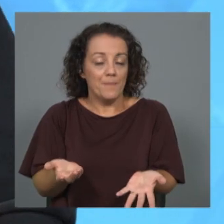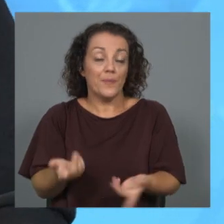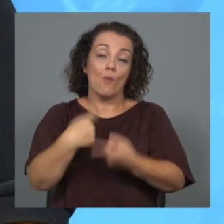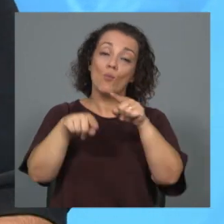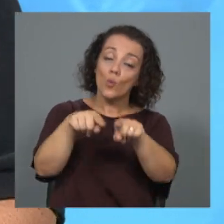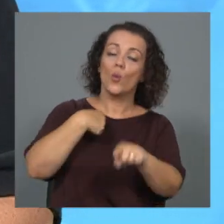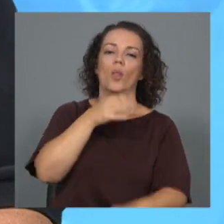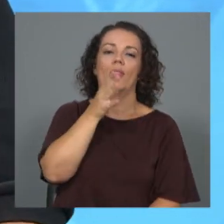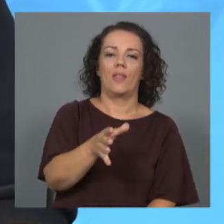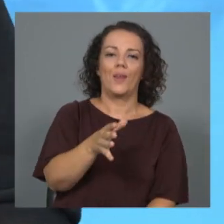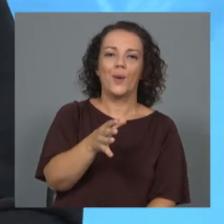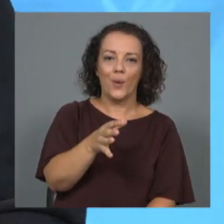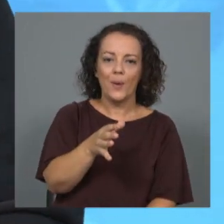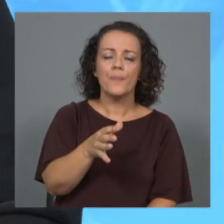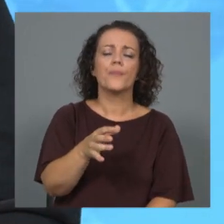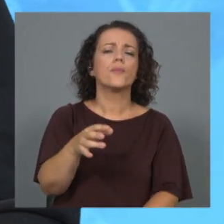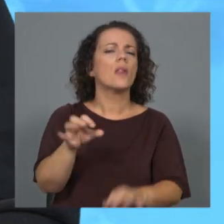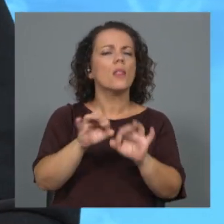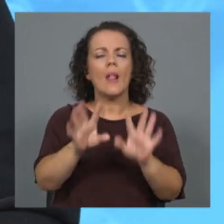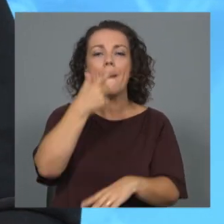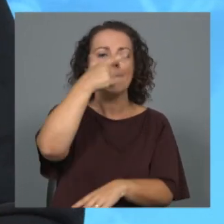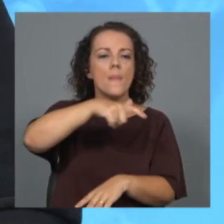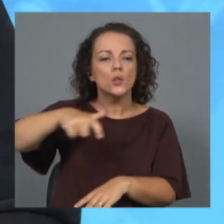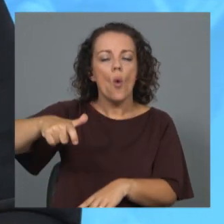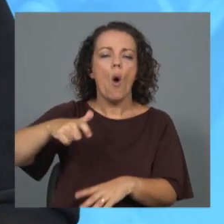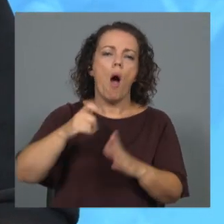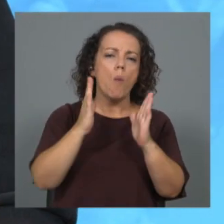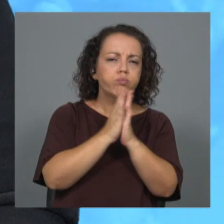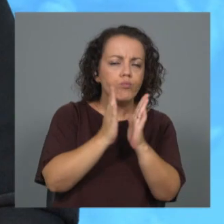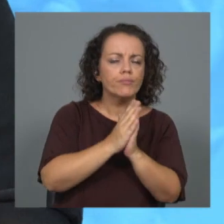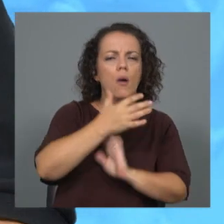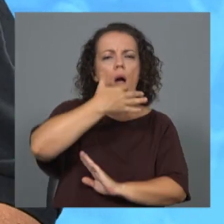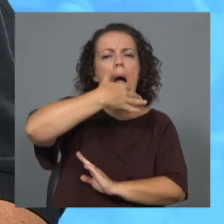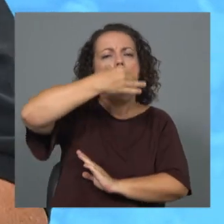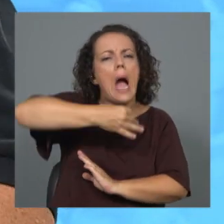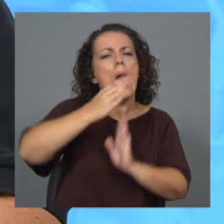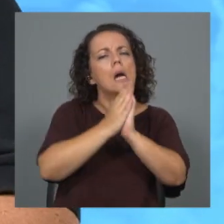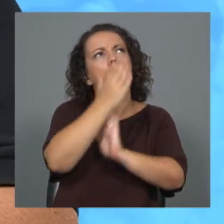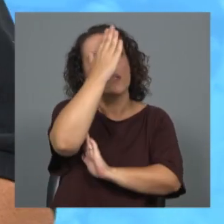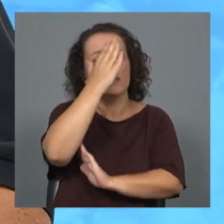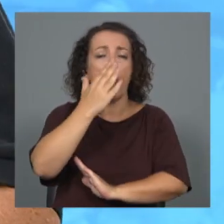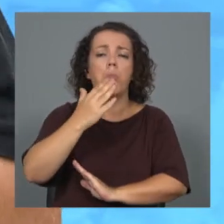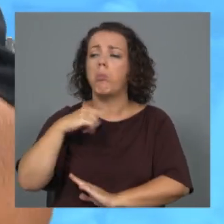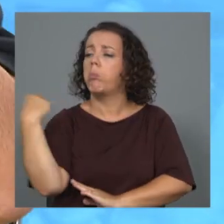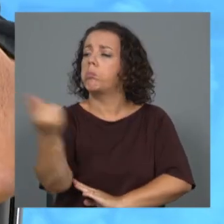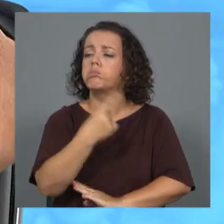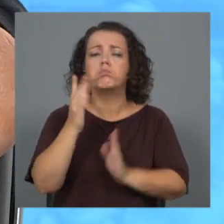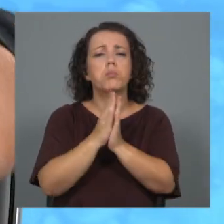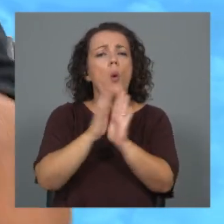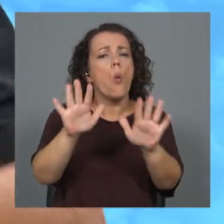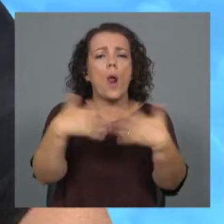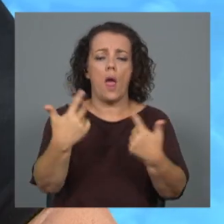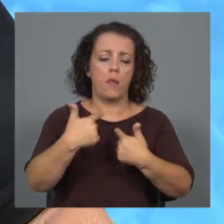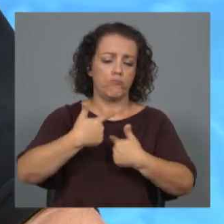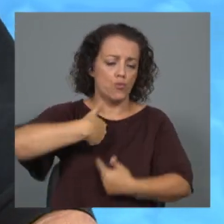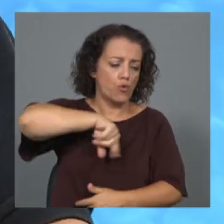quer dizer, assim como as pessoas crentes, religiosas, de qualquer religião, nós cristãos, nós católicos,